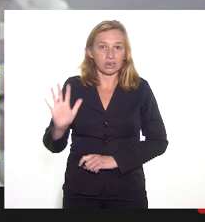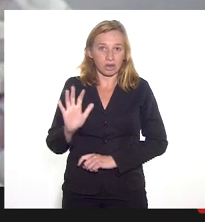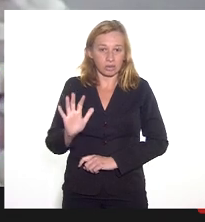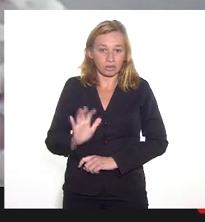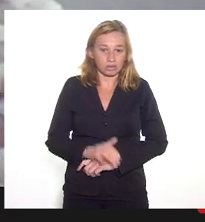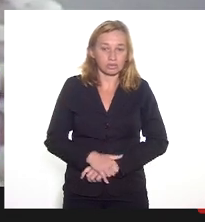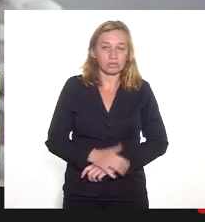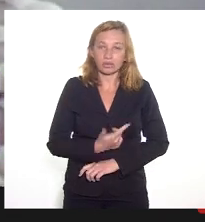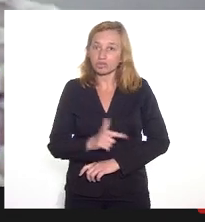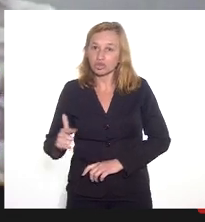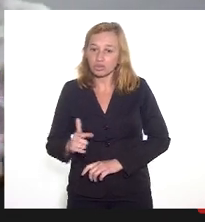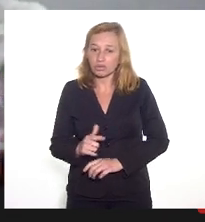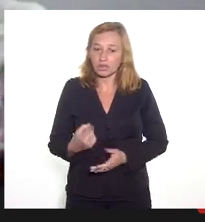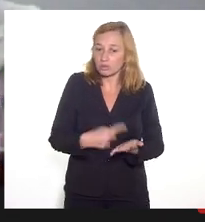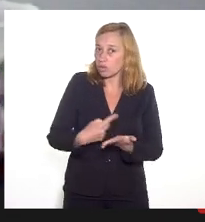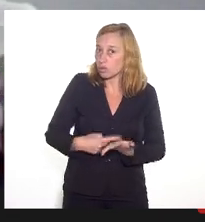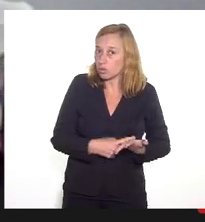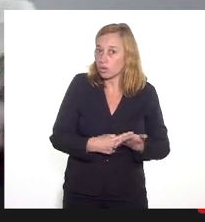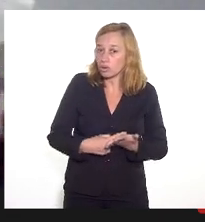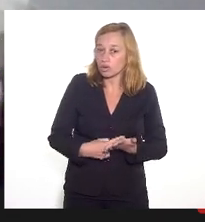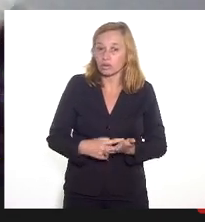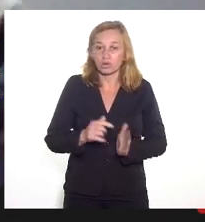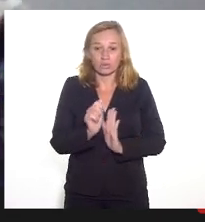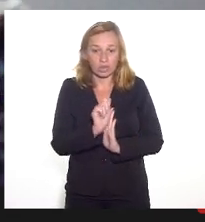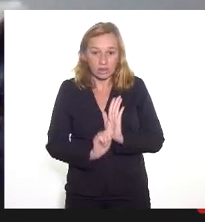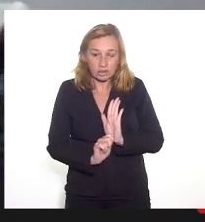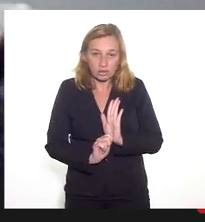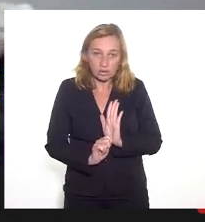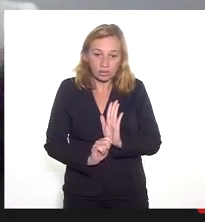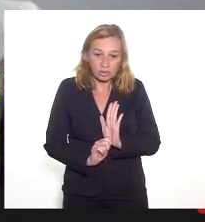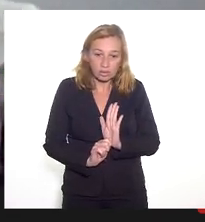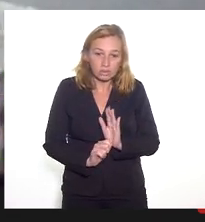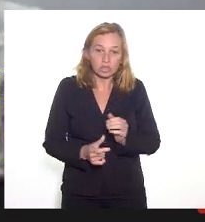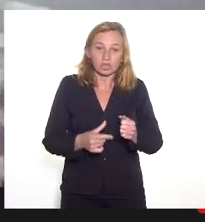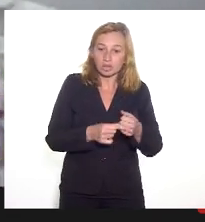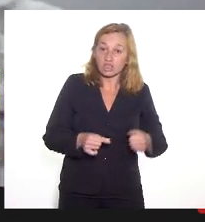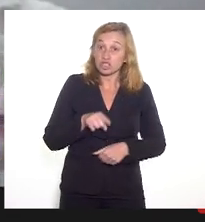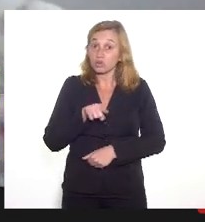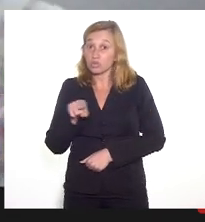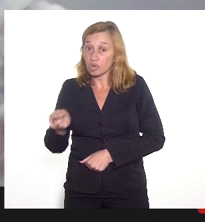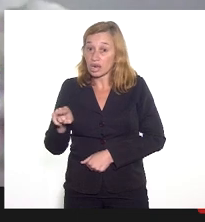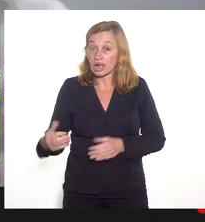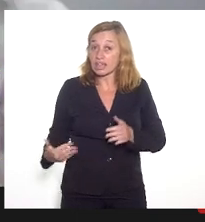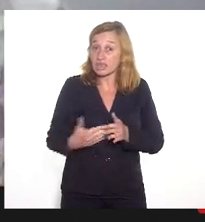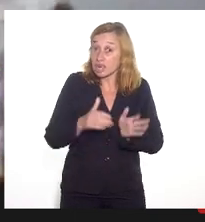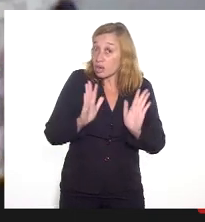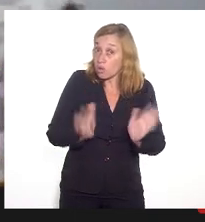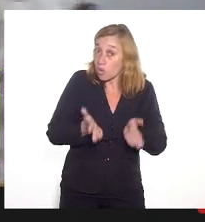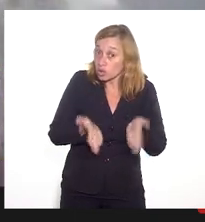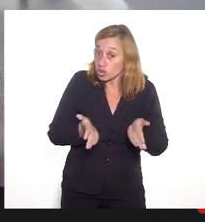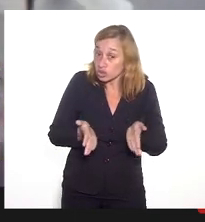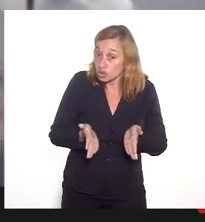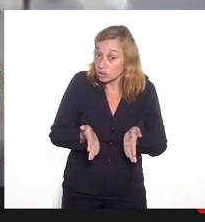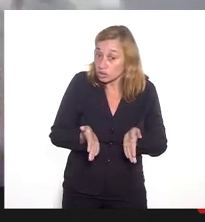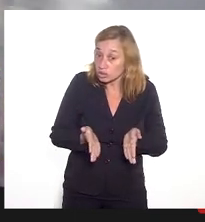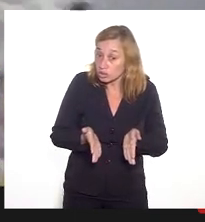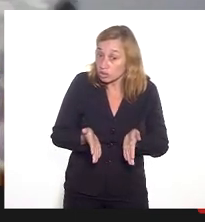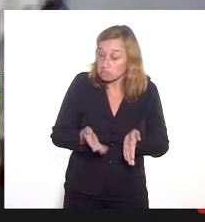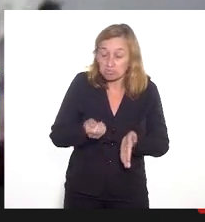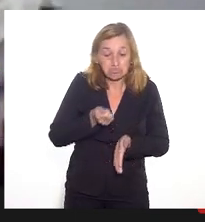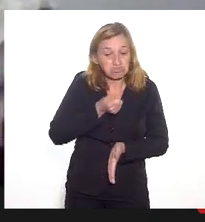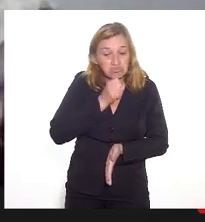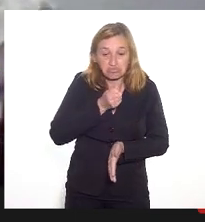não tivesse havido acordo no relatório. Os artigos estão lá e até hoje sem